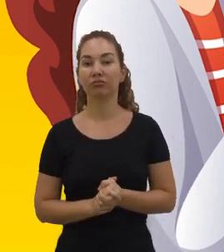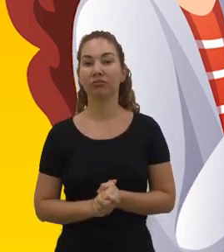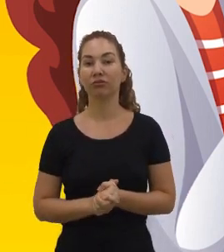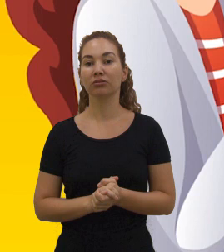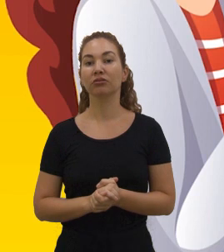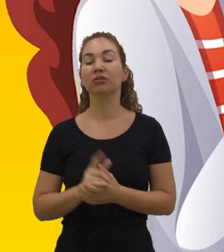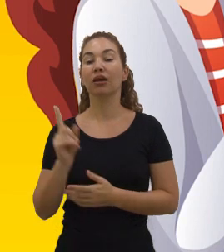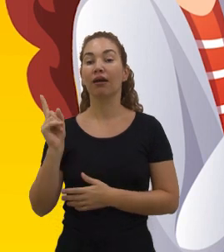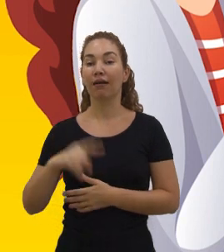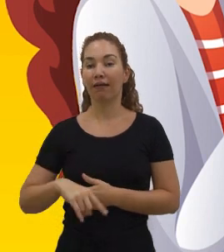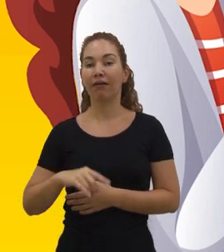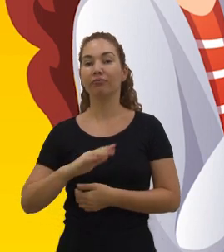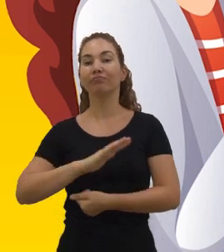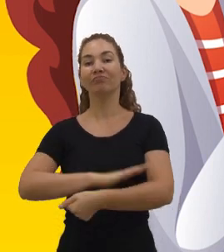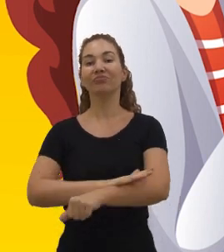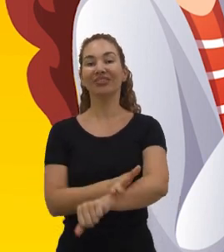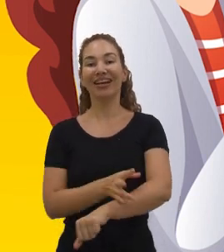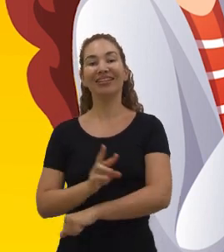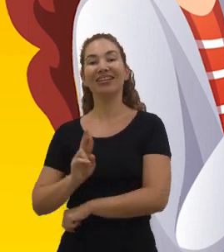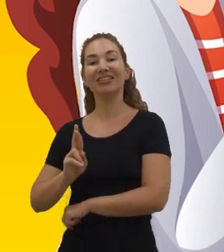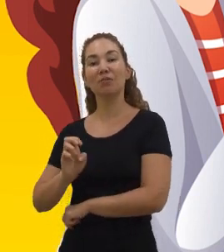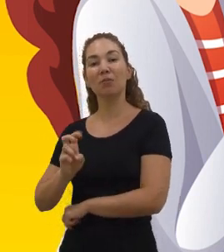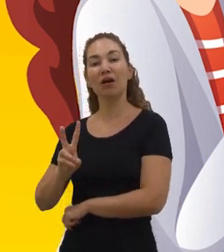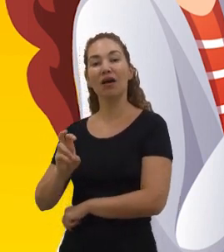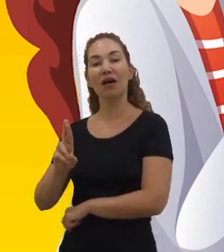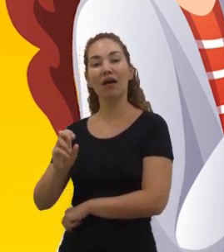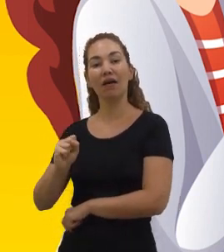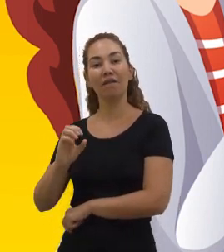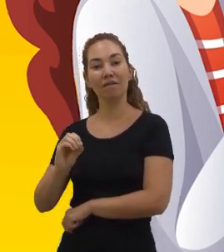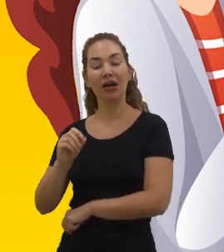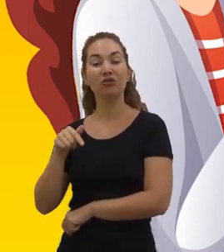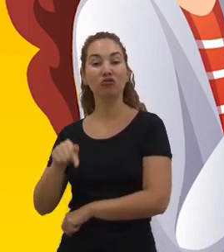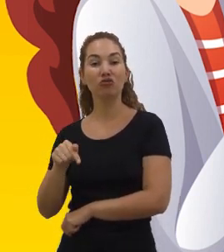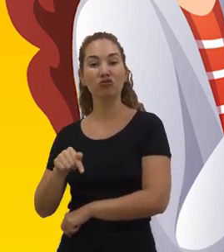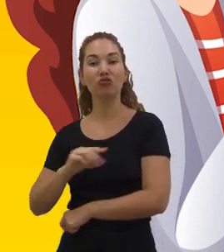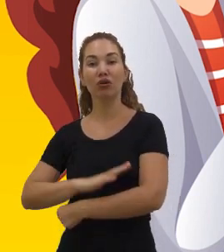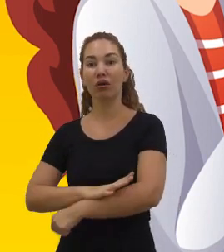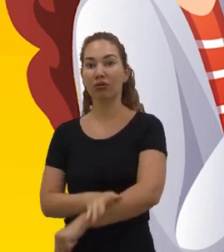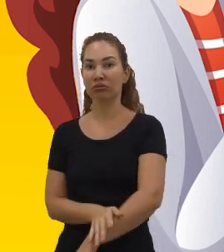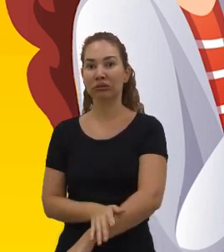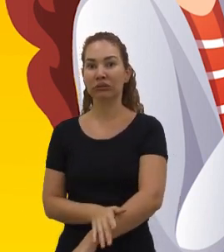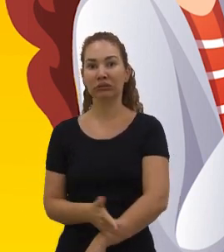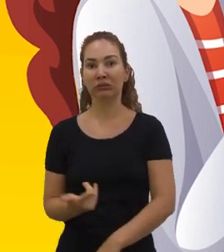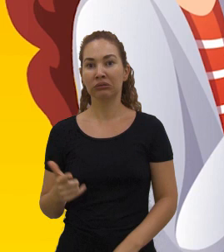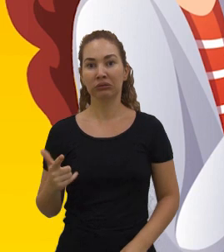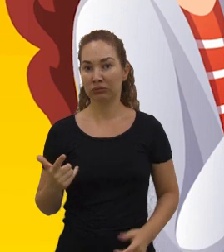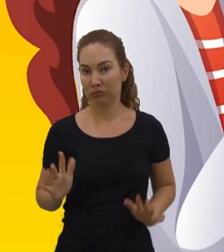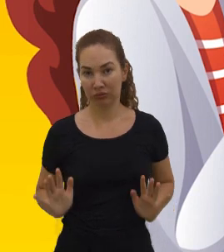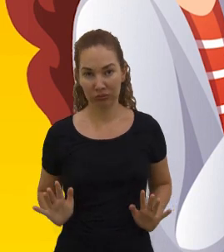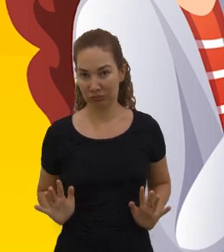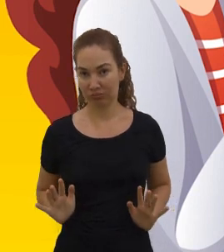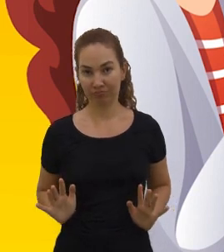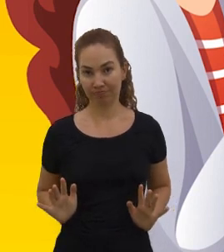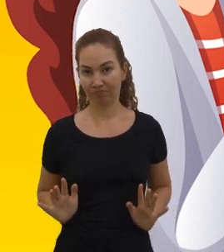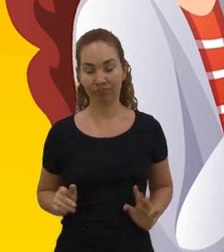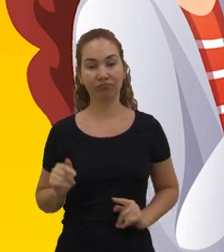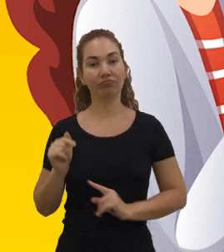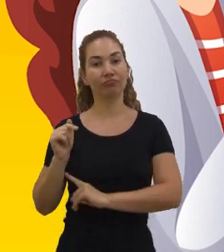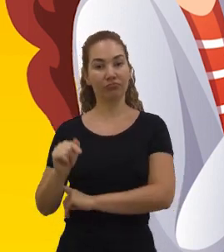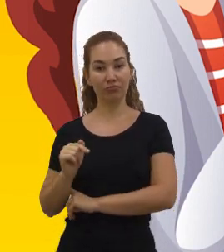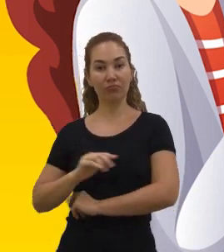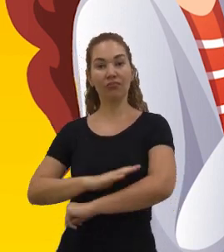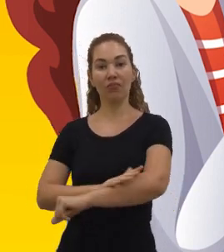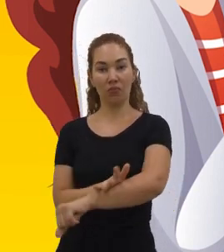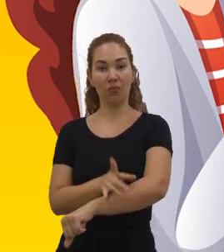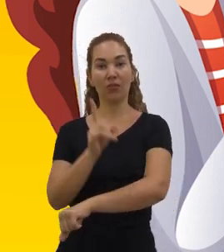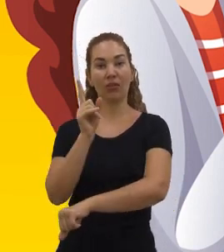racismo reverso, né? Para a gente deixar bem claro de que racismo reverso não existe. O racismo, ele